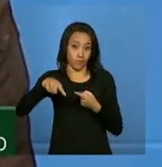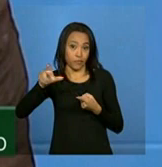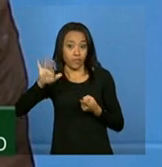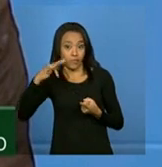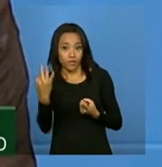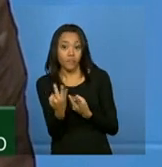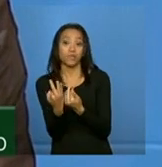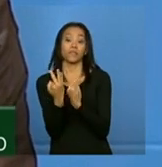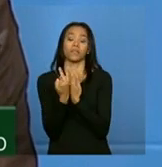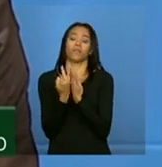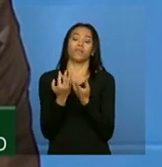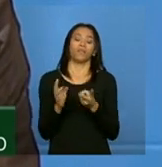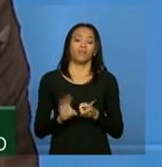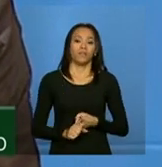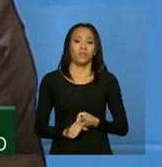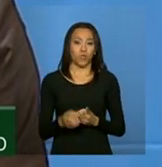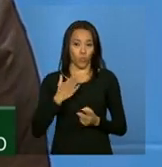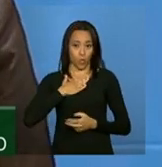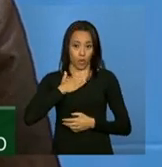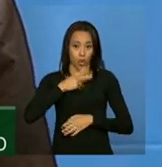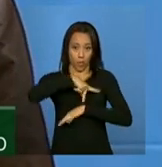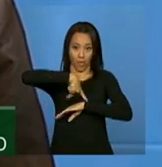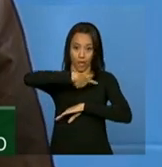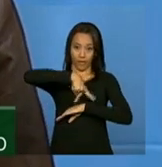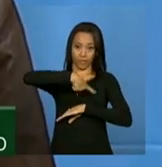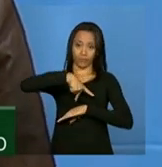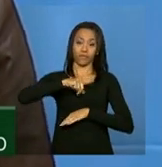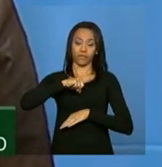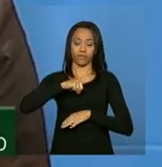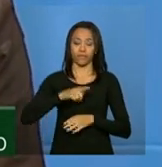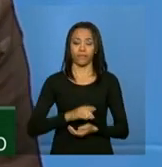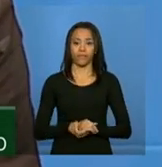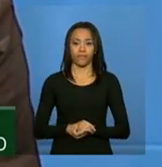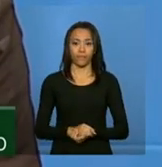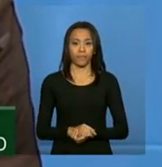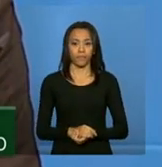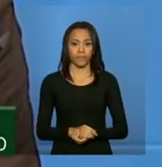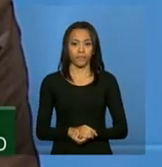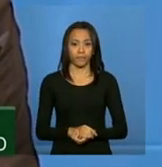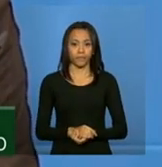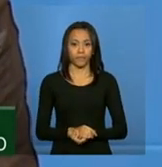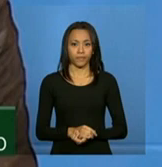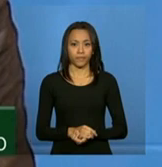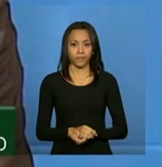ou, no meu país, a Ligue de Famille.